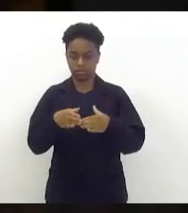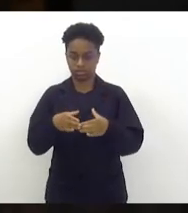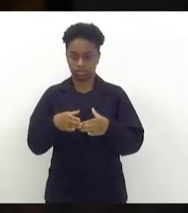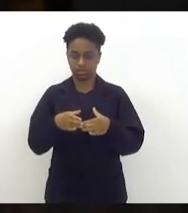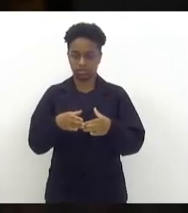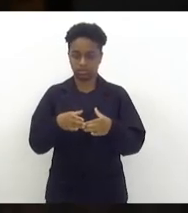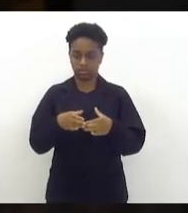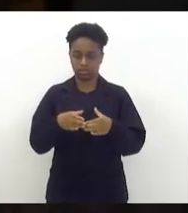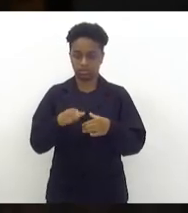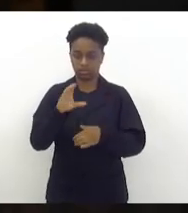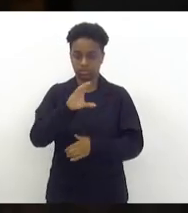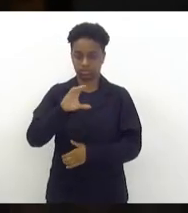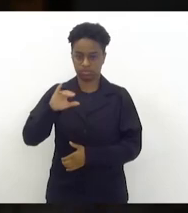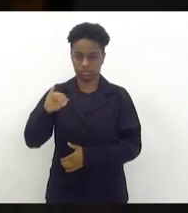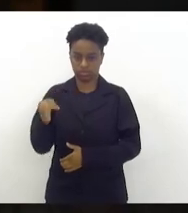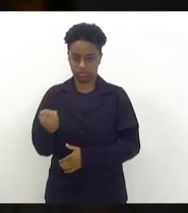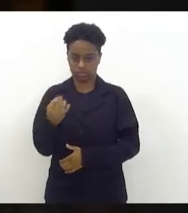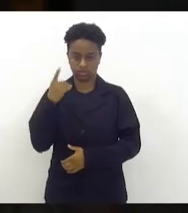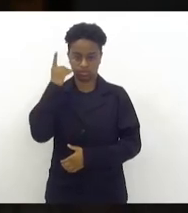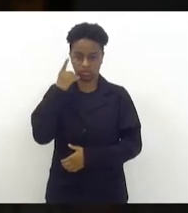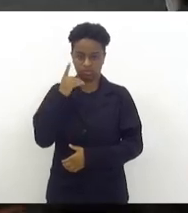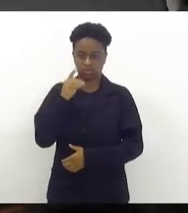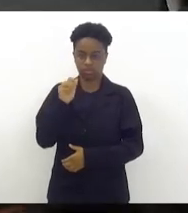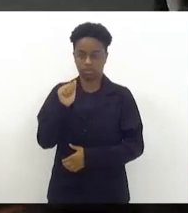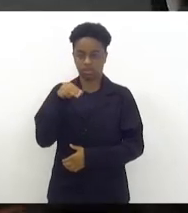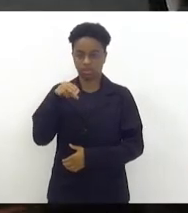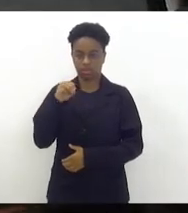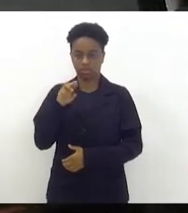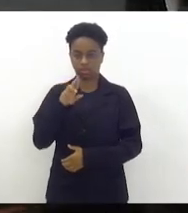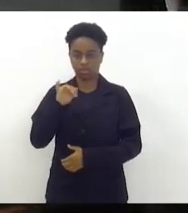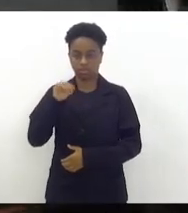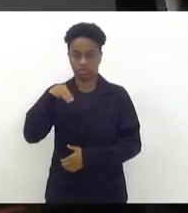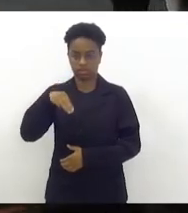de Constituição e Justiça, deputado Rodrigo Amorim.